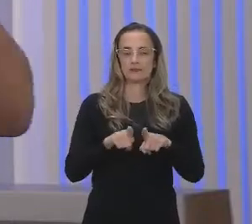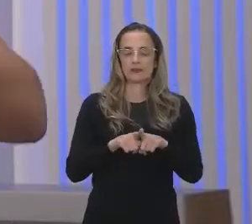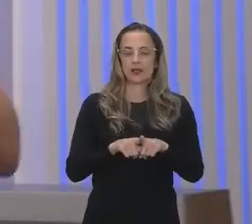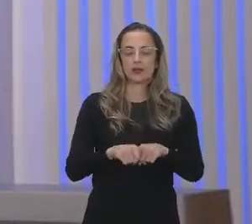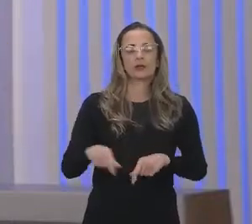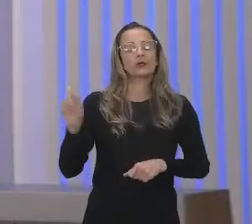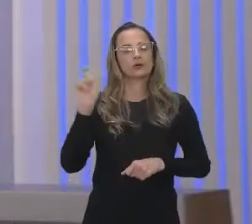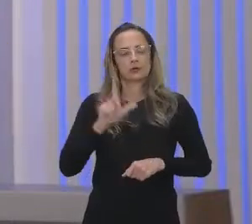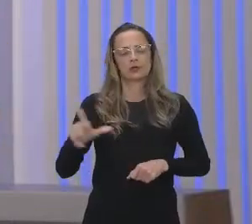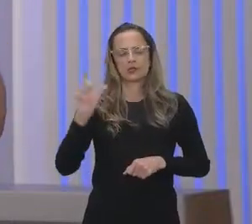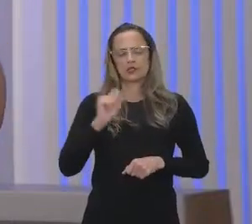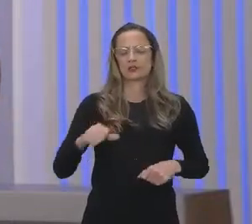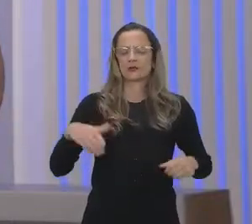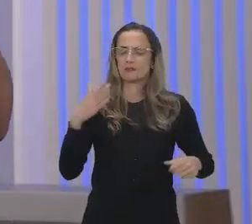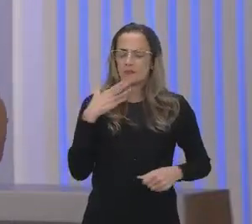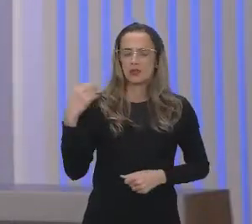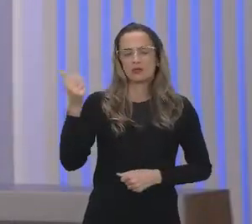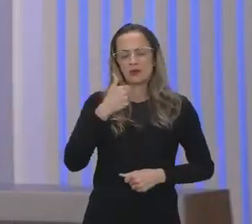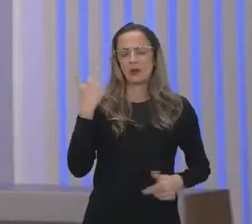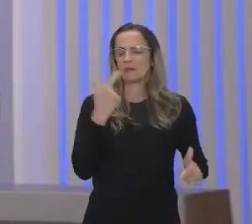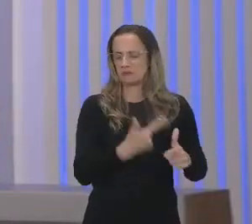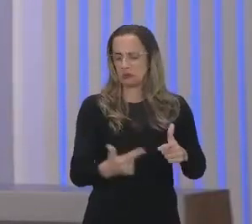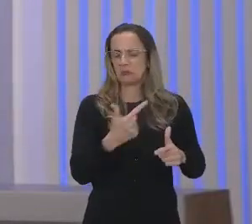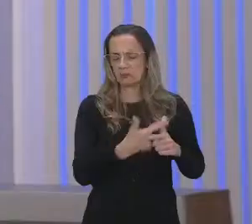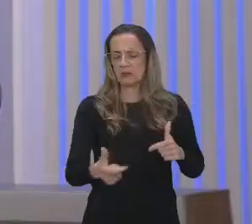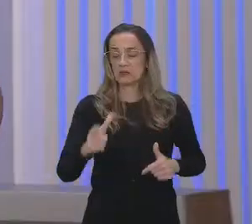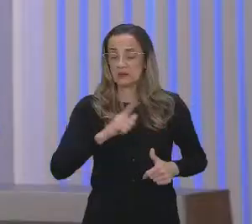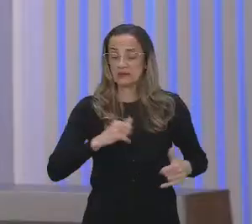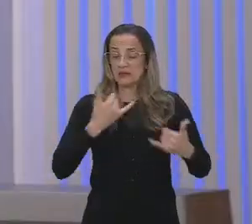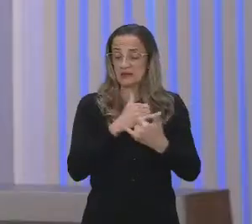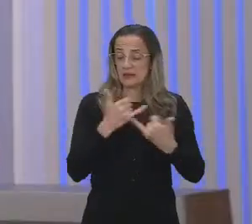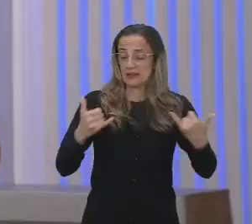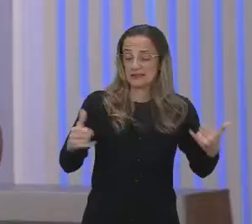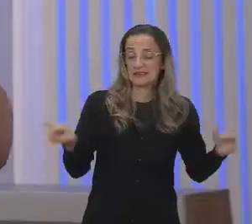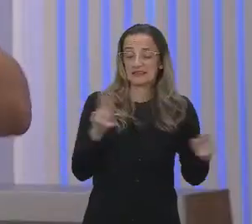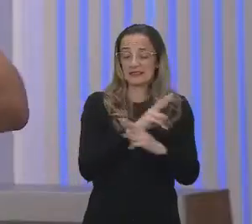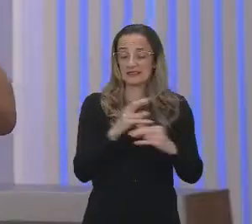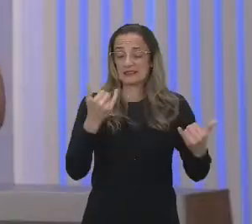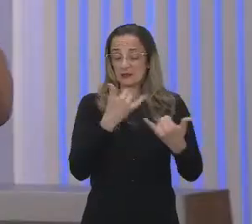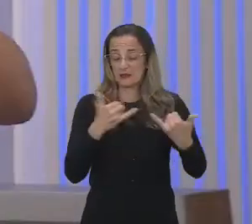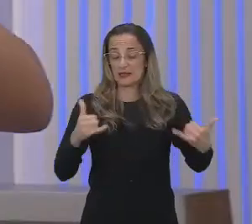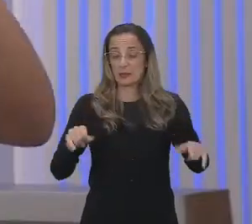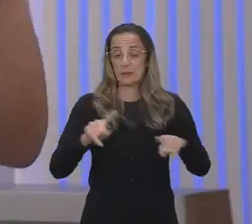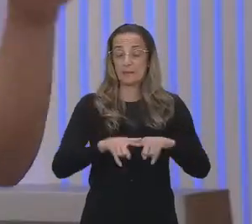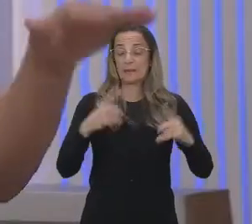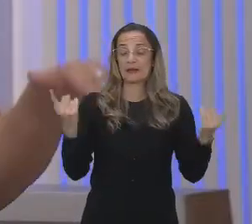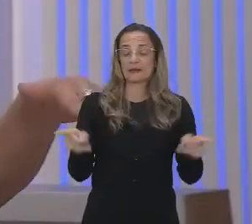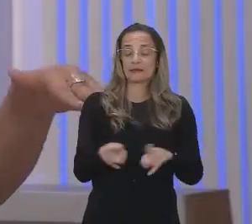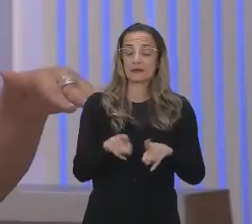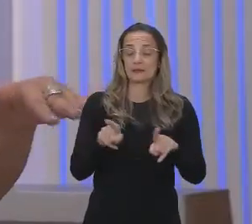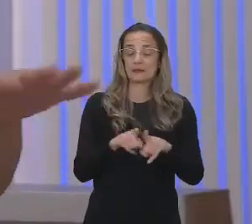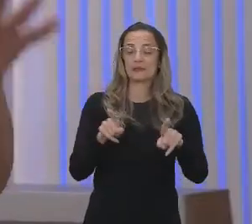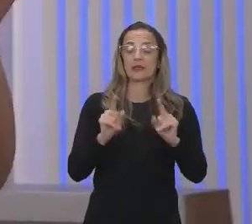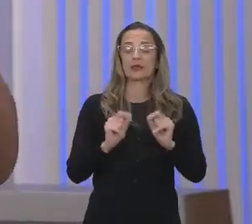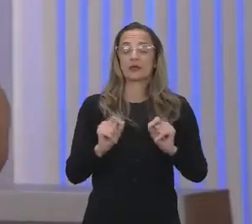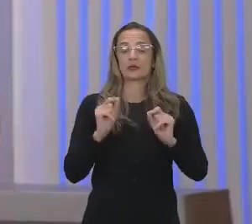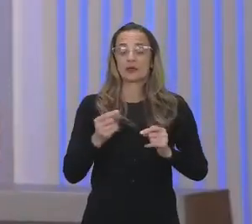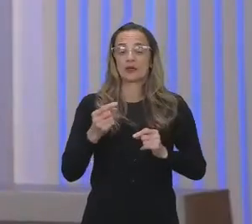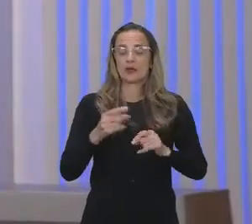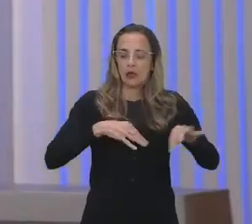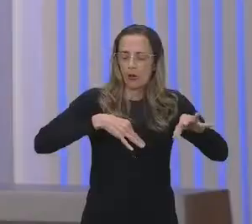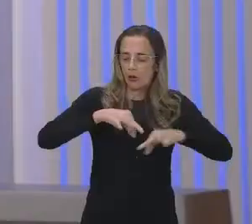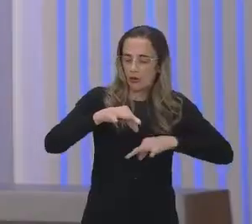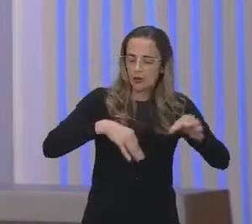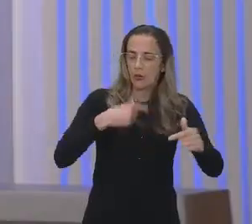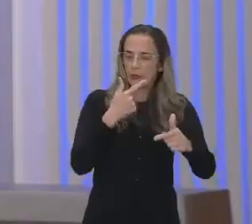tem bastante a melhorar, a gente sabe que tem problemas, e aí eu acho que melhorar, mas também ajeitar